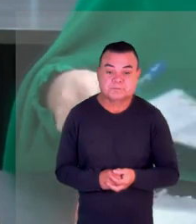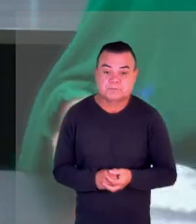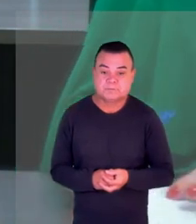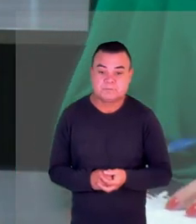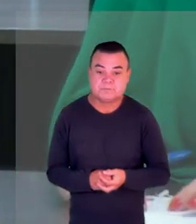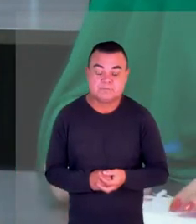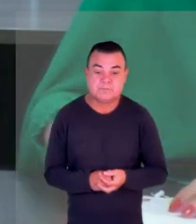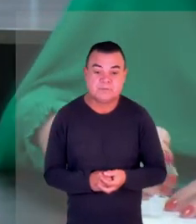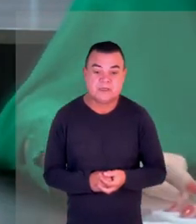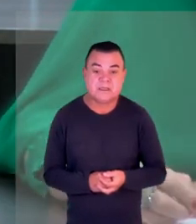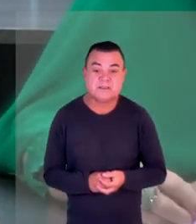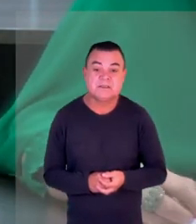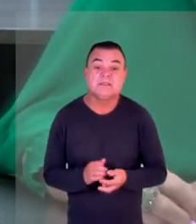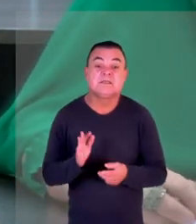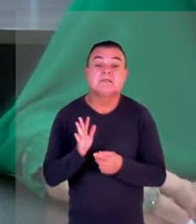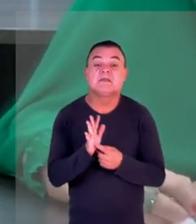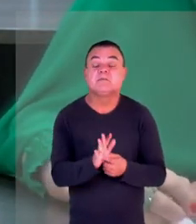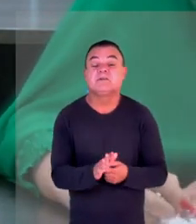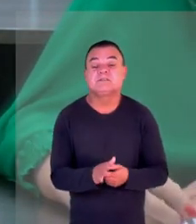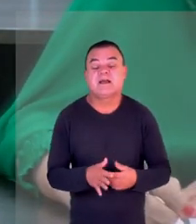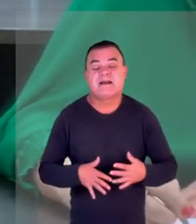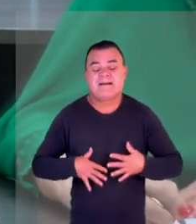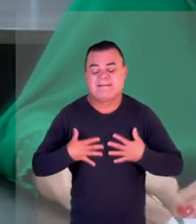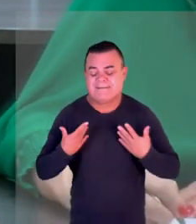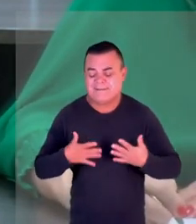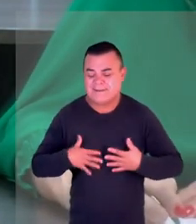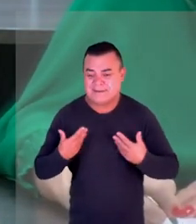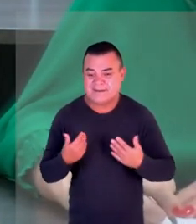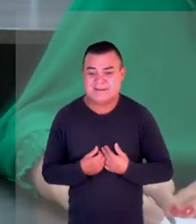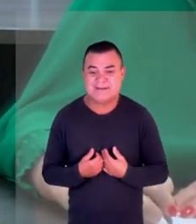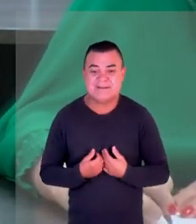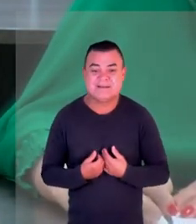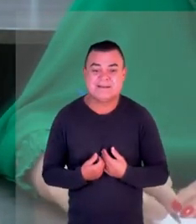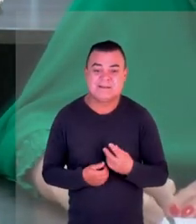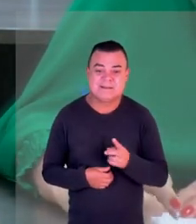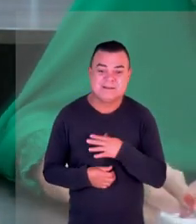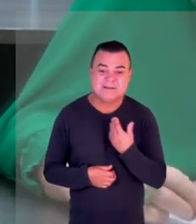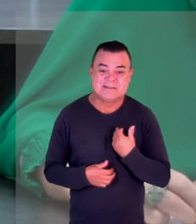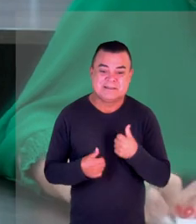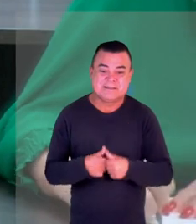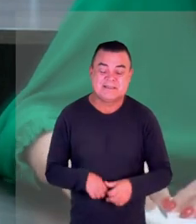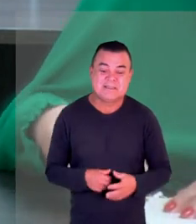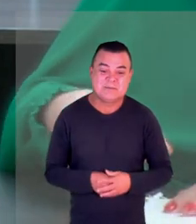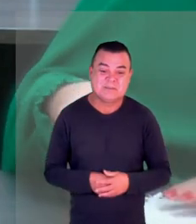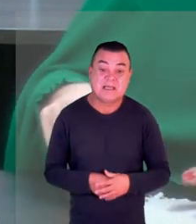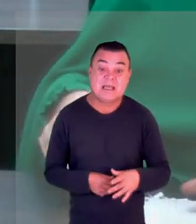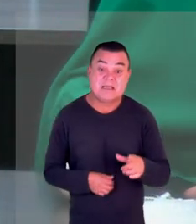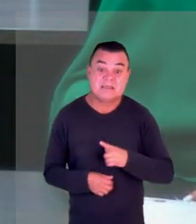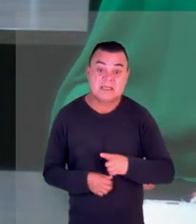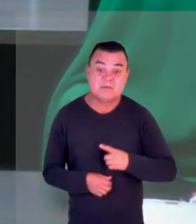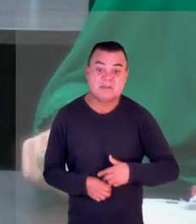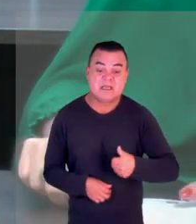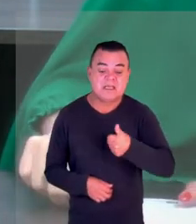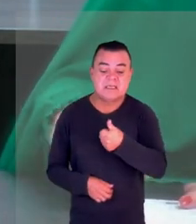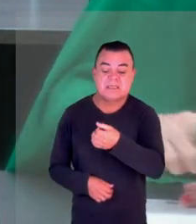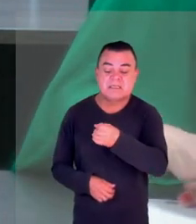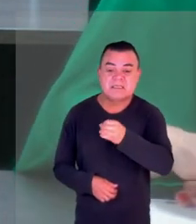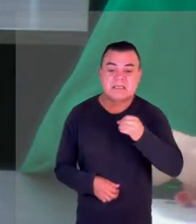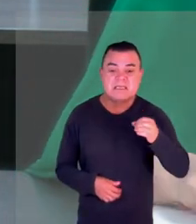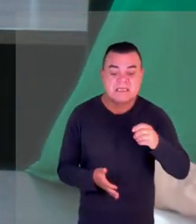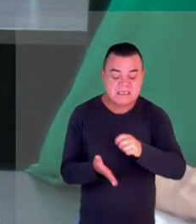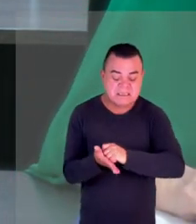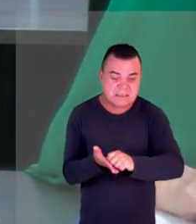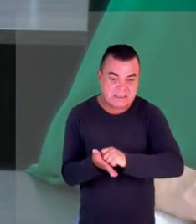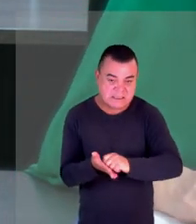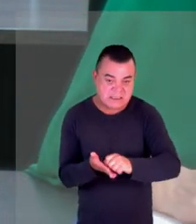registrando também a alegria que a gente tá a gente teve 100 inscritos a gente permanece com cerca de 50 colegas né membros